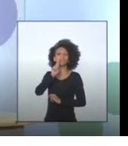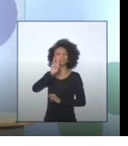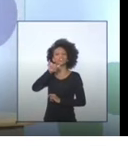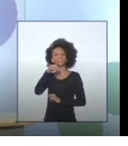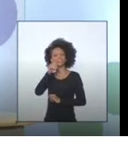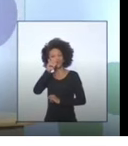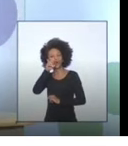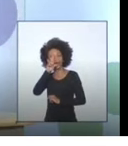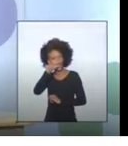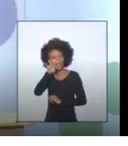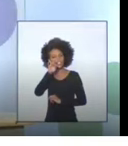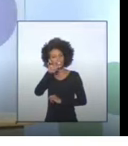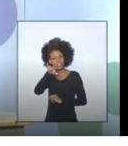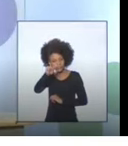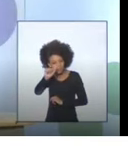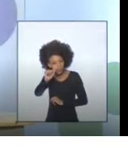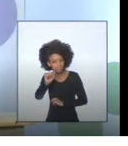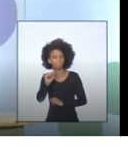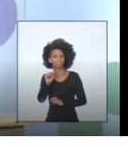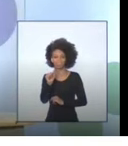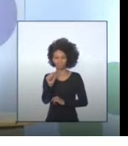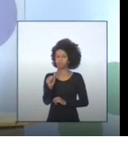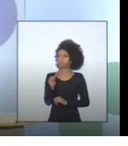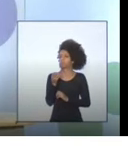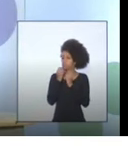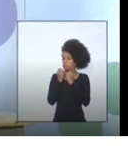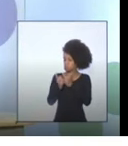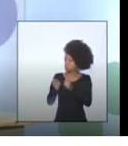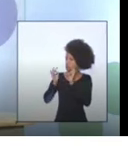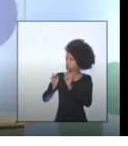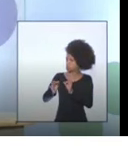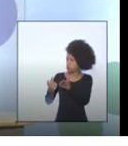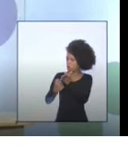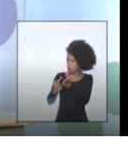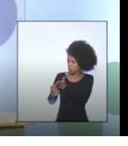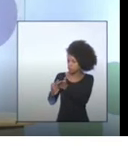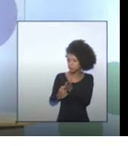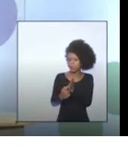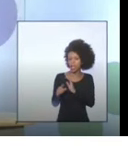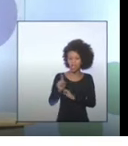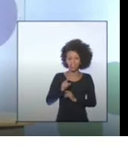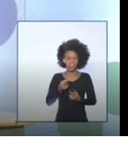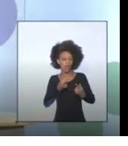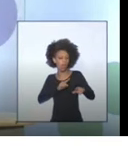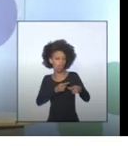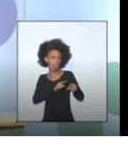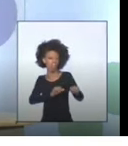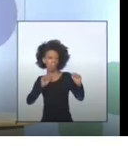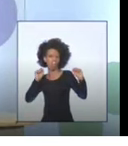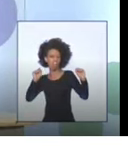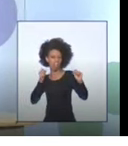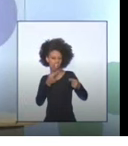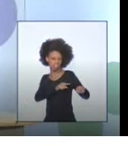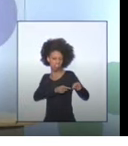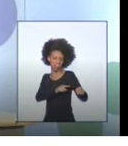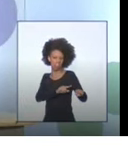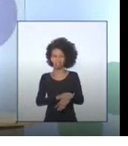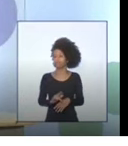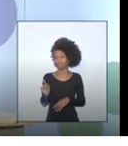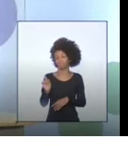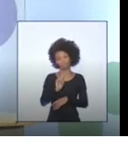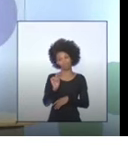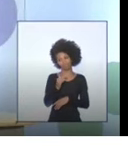Muito bom, tá saindo os nossos combinados. Não zoar. Isso mesmo, né? Não